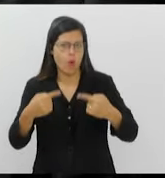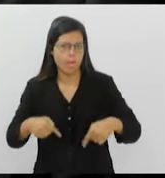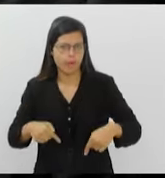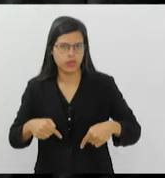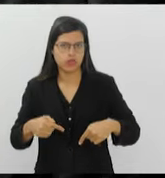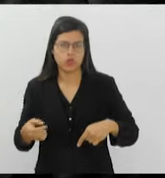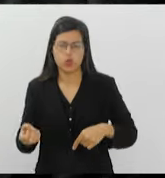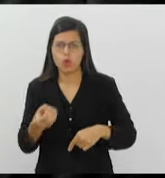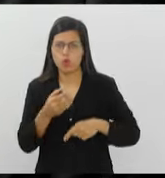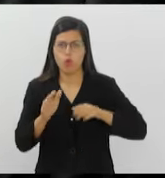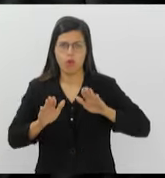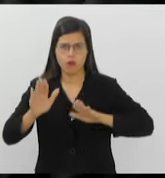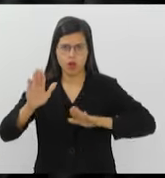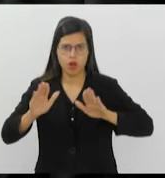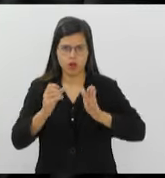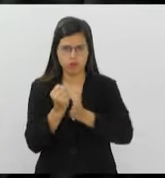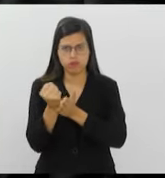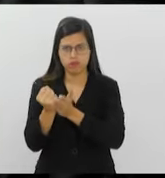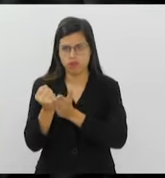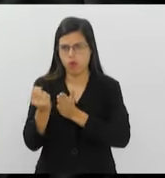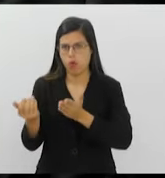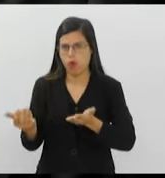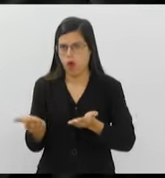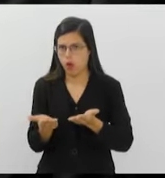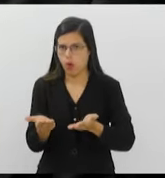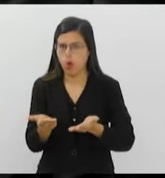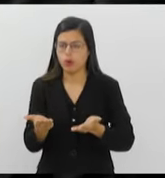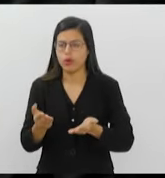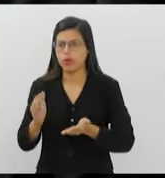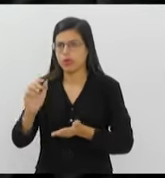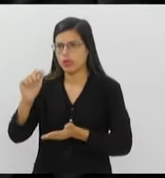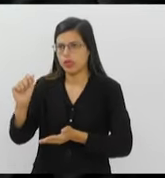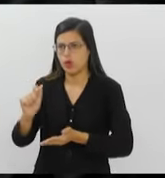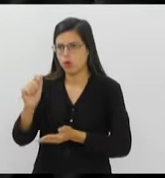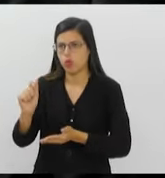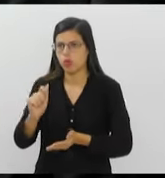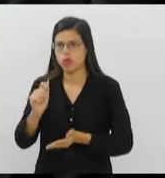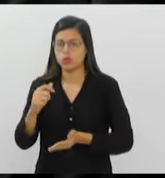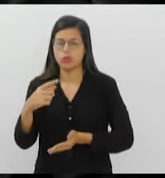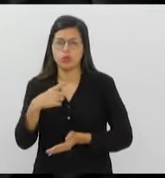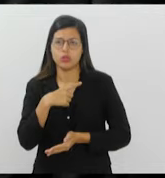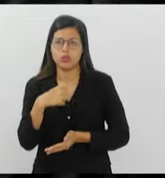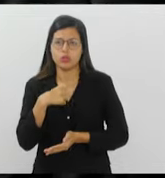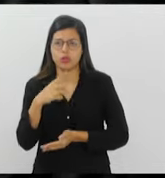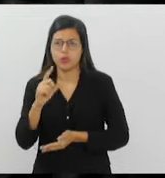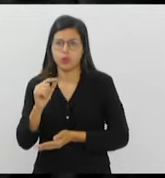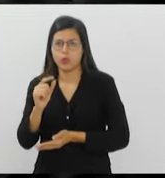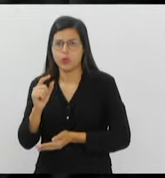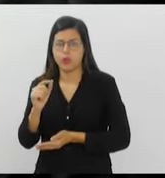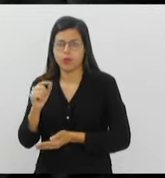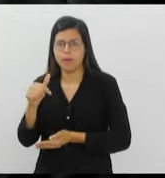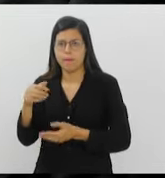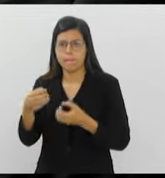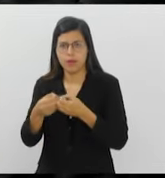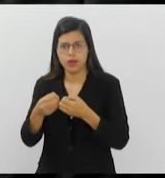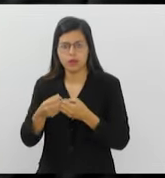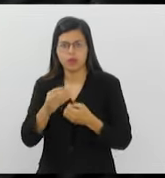novos leilões que nós teremos agora em agosto. Teríamos um elefante branco lá nas margens da